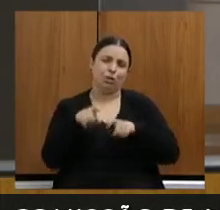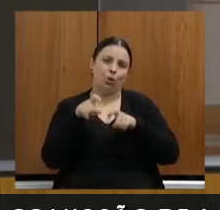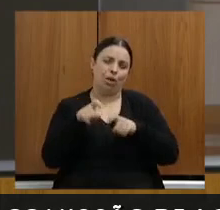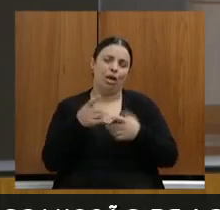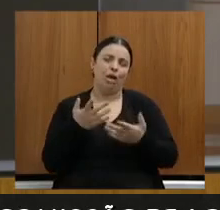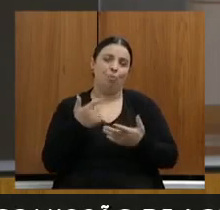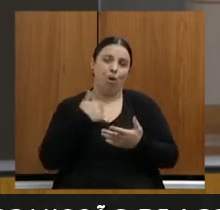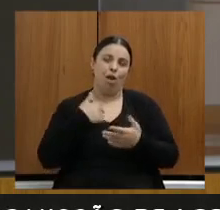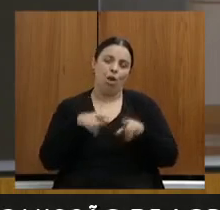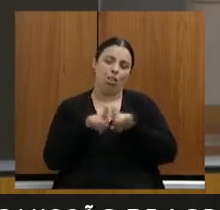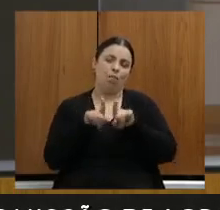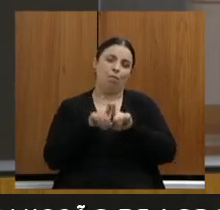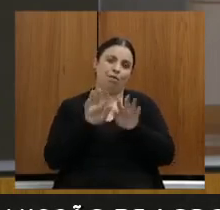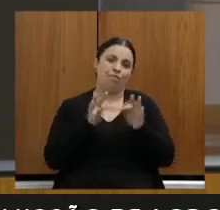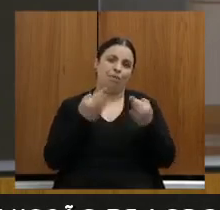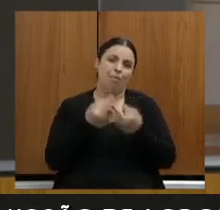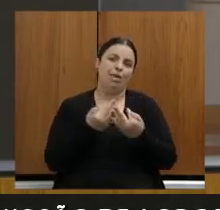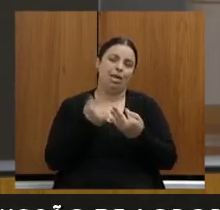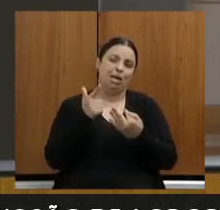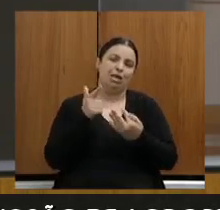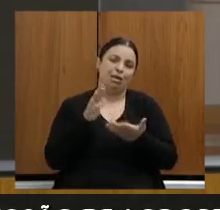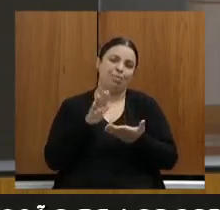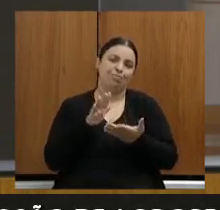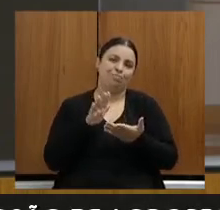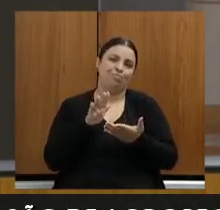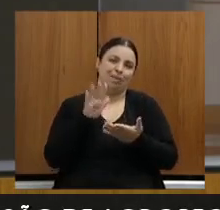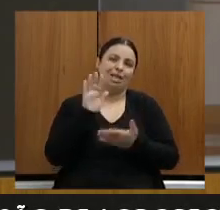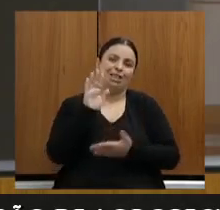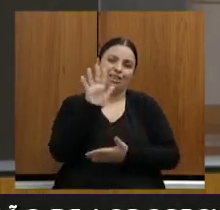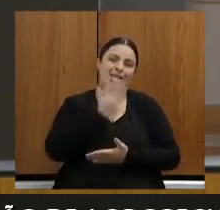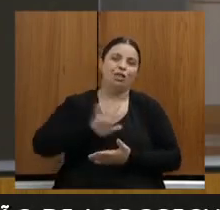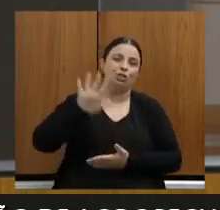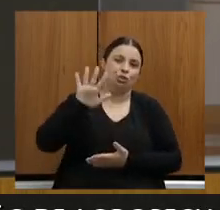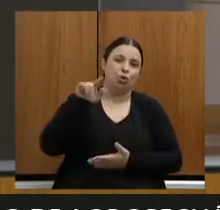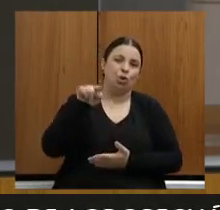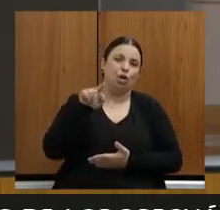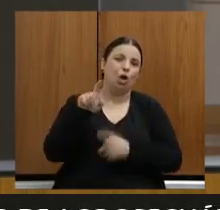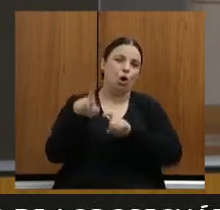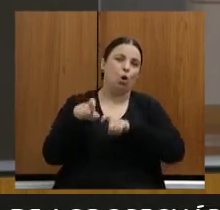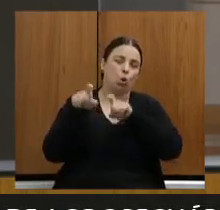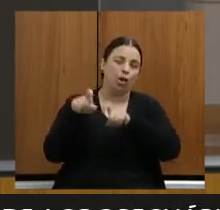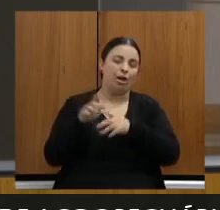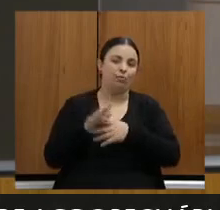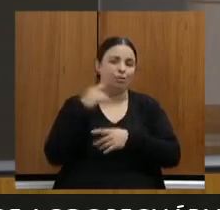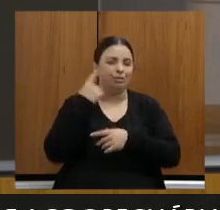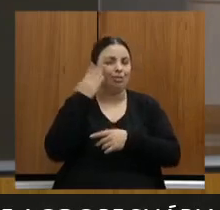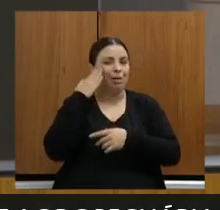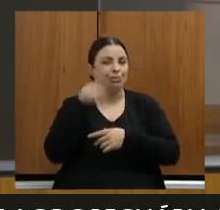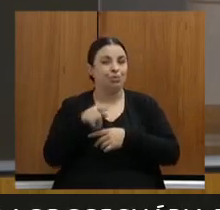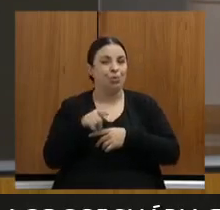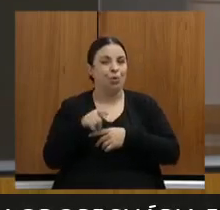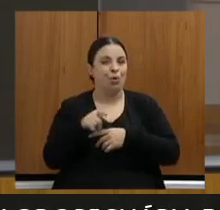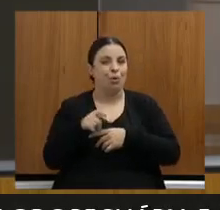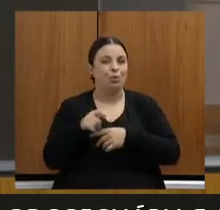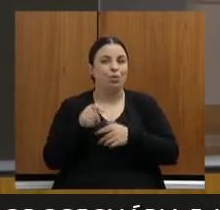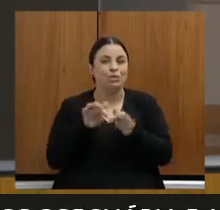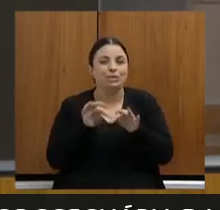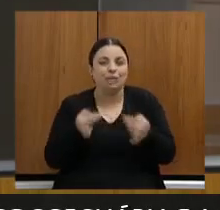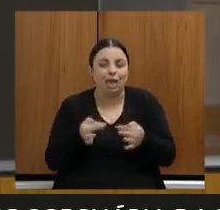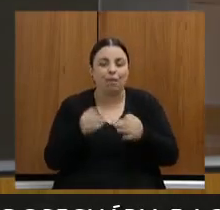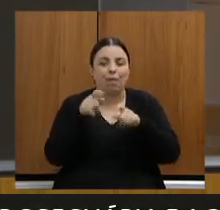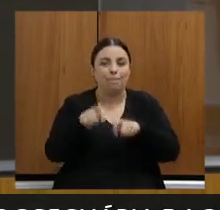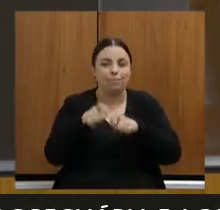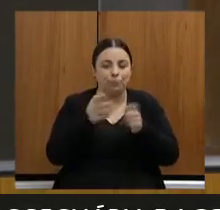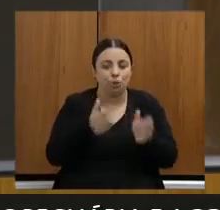também de uma família que é uma família da zona rural a gente sabe que o pequeno produtor ele não é exigente né pequeno